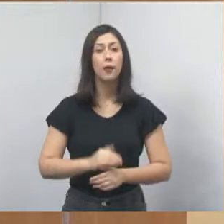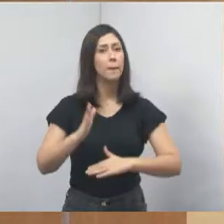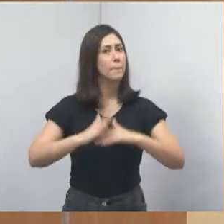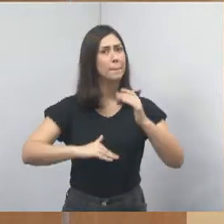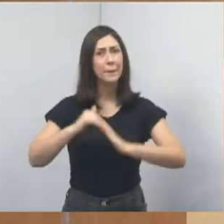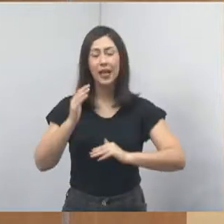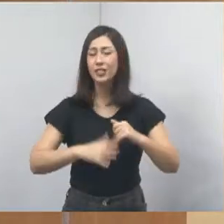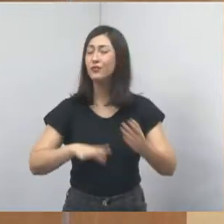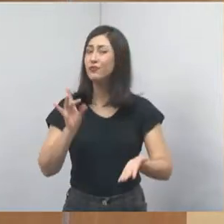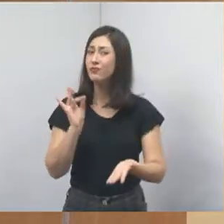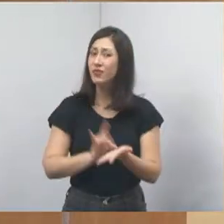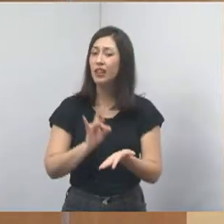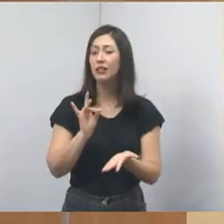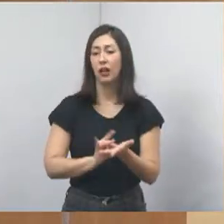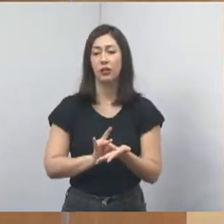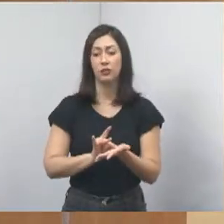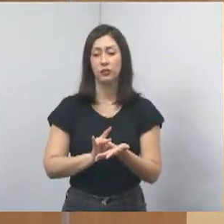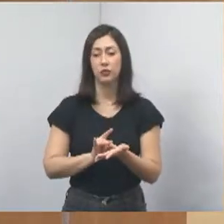muito concretas.